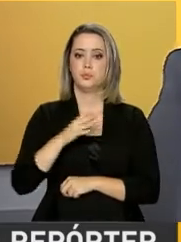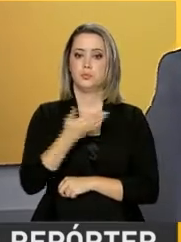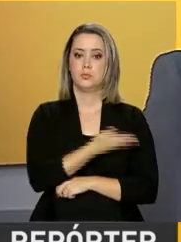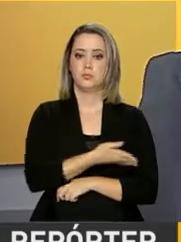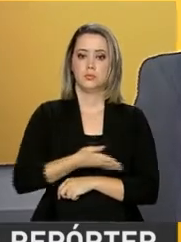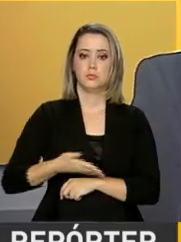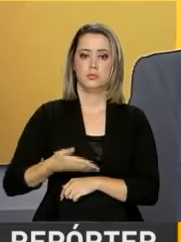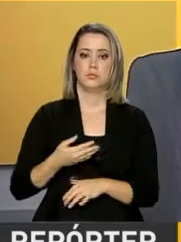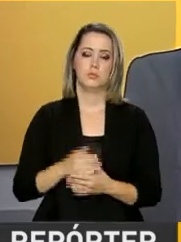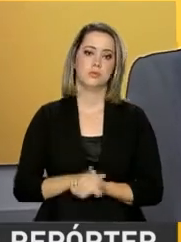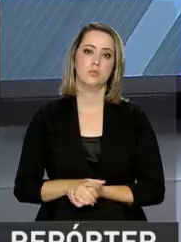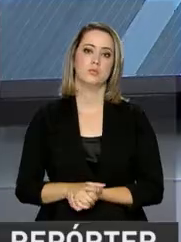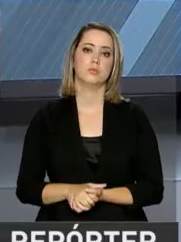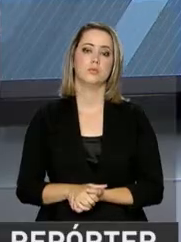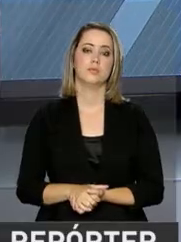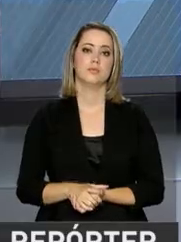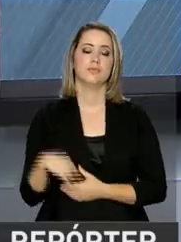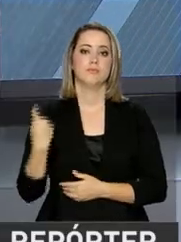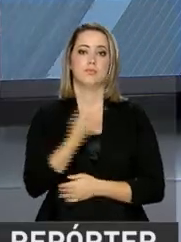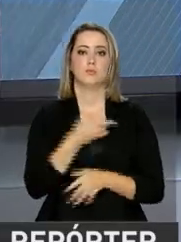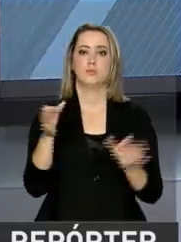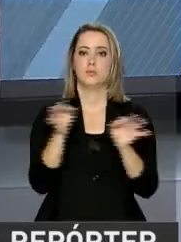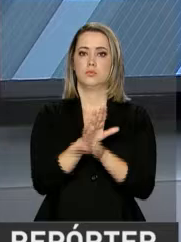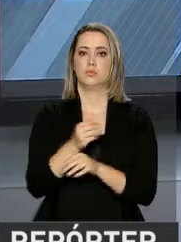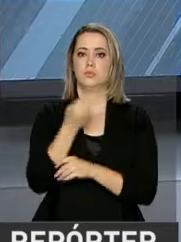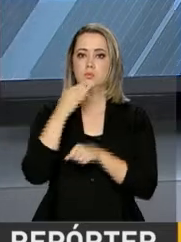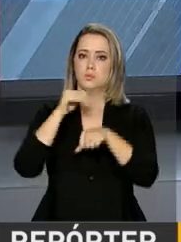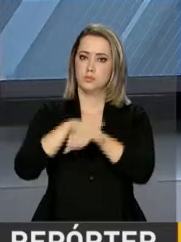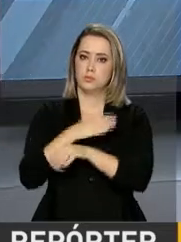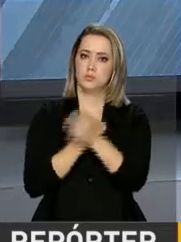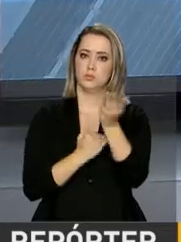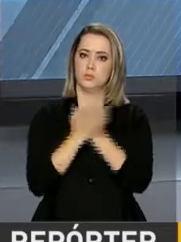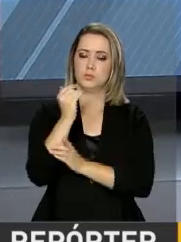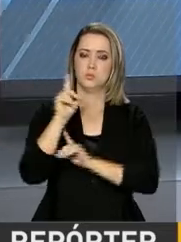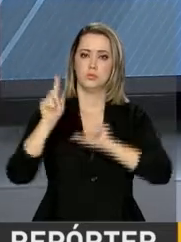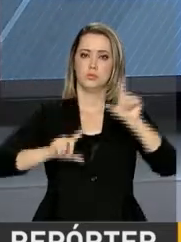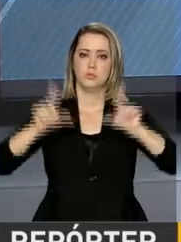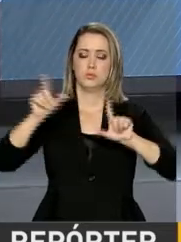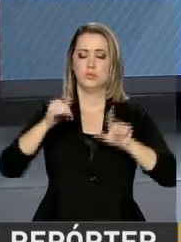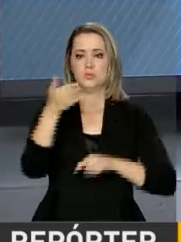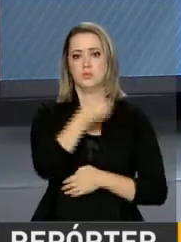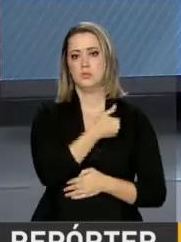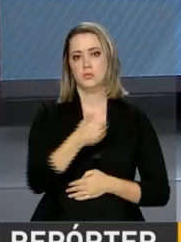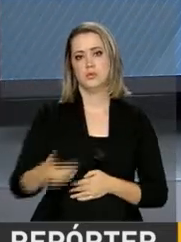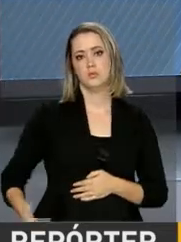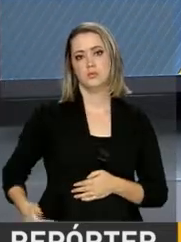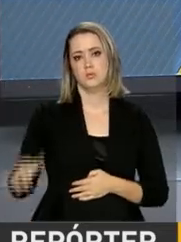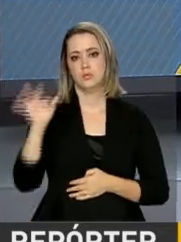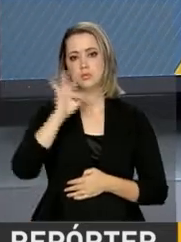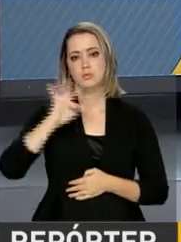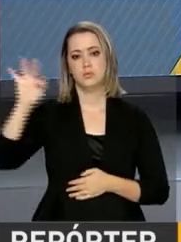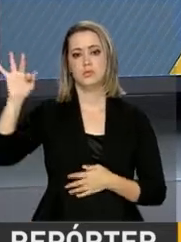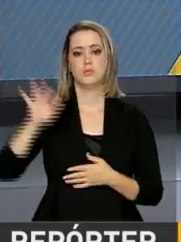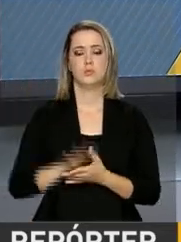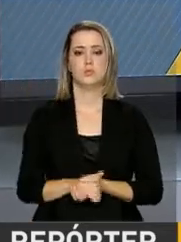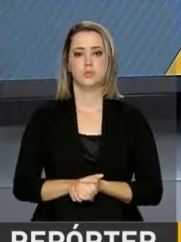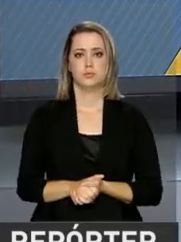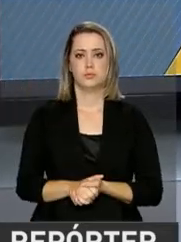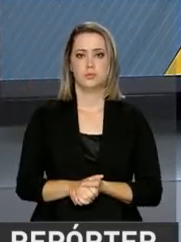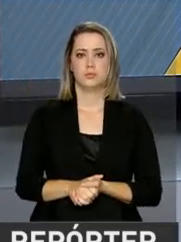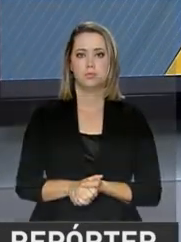na internet e nós ficamos por aqui uma boa noite pra você continue com a gente aqui na nbr a tv do governo